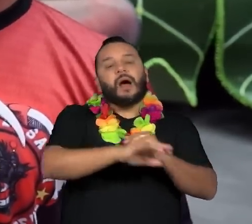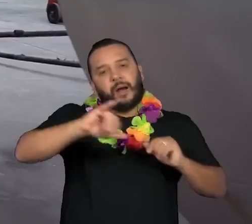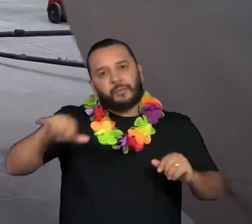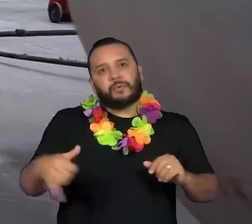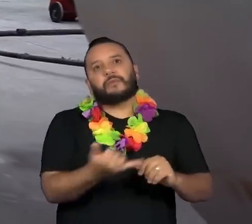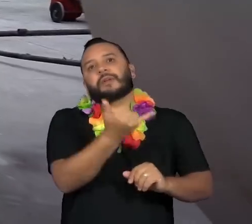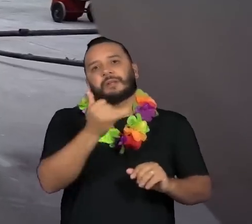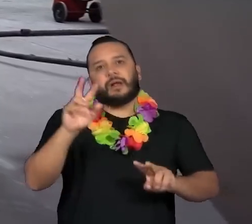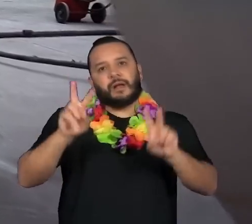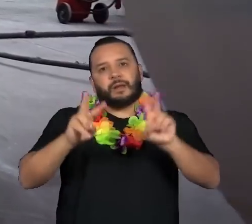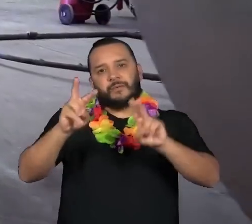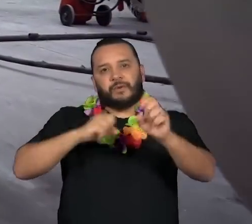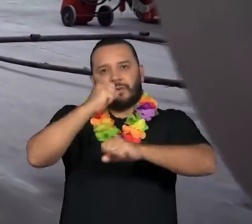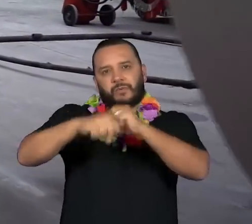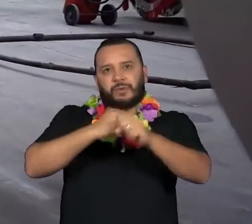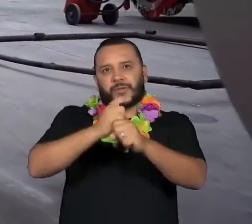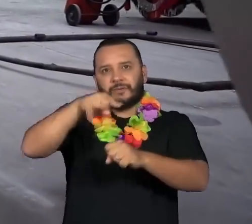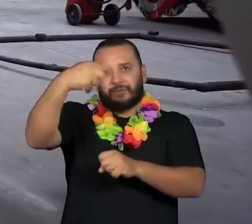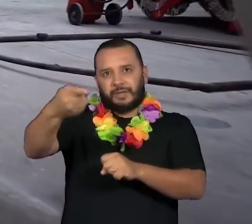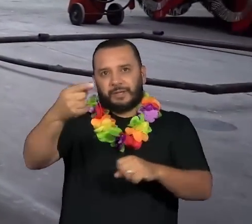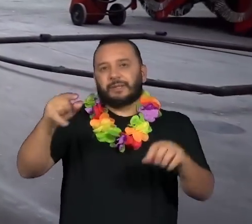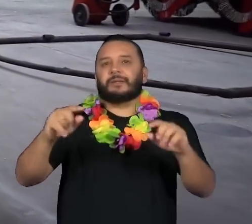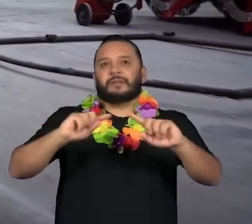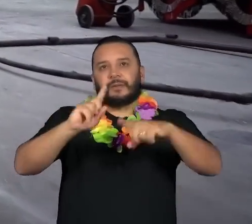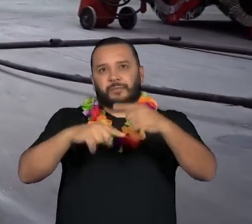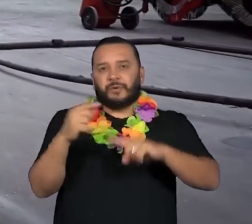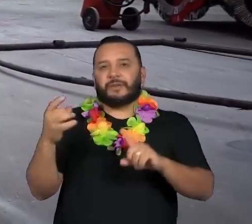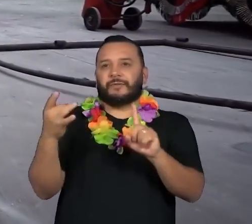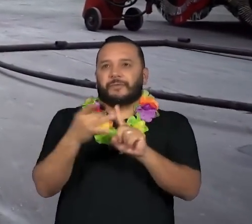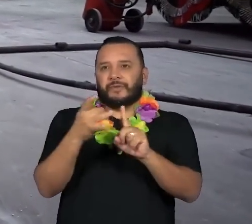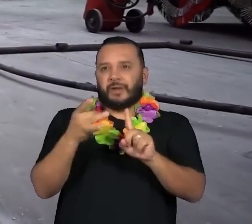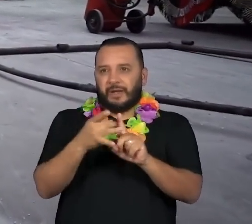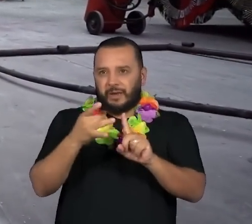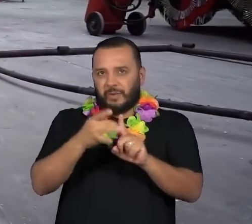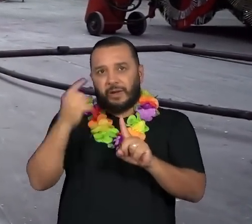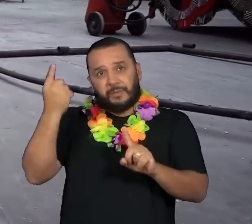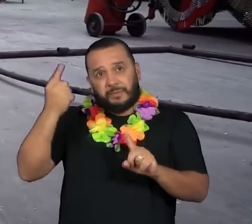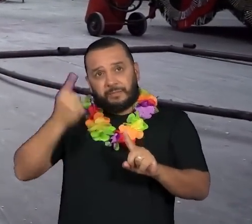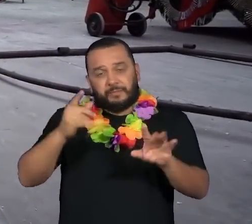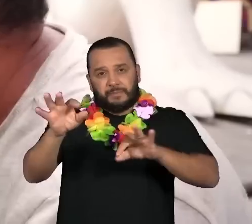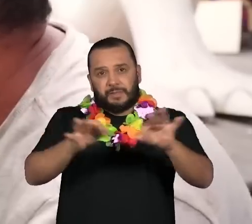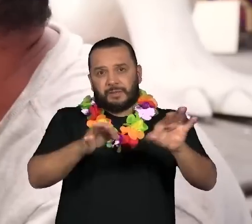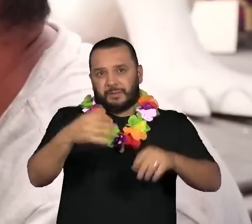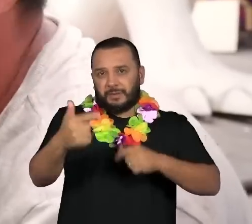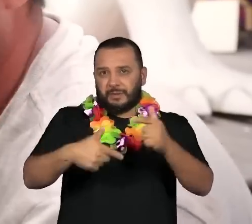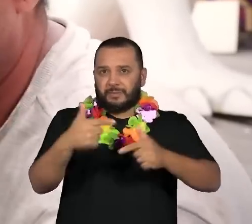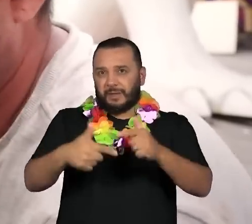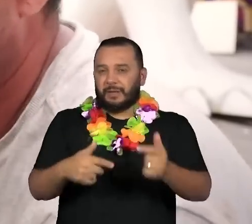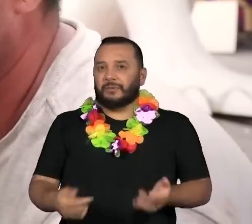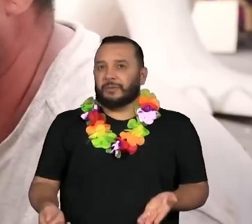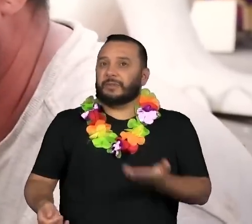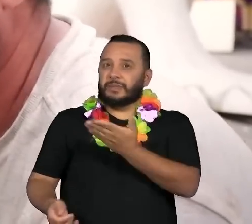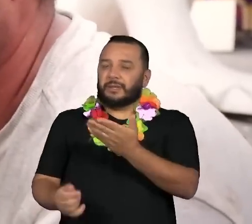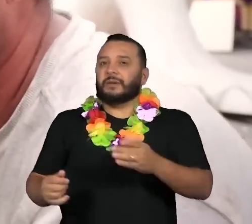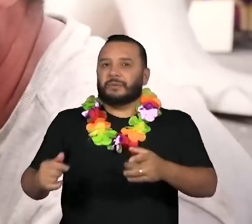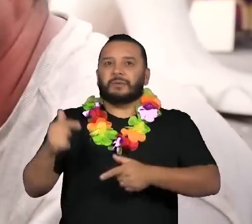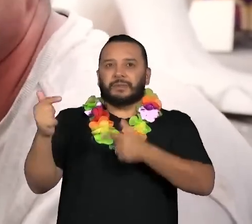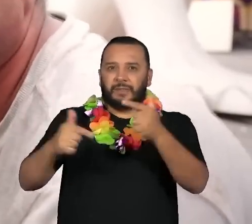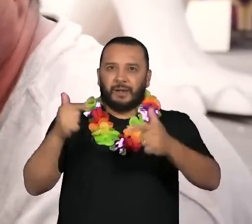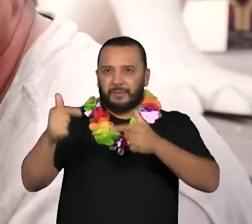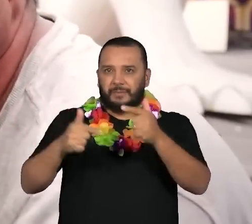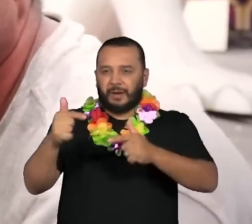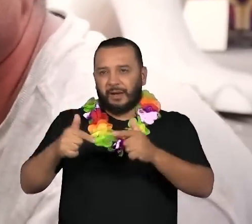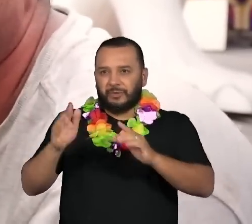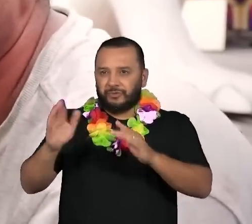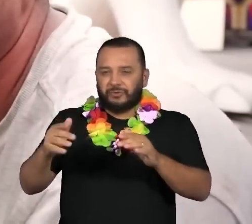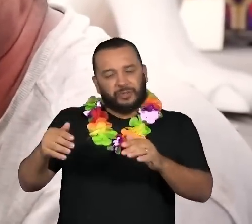essa fase, entra na fase da parte de ferragem, que é o primeiro plano do trabalho do barracão. Fazer o trabalho dos carros, né, a ferragem dos